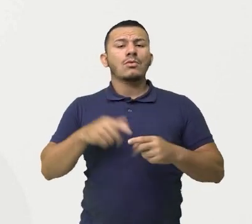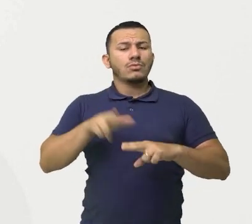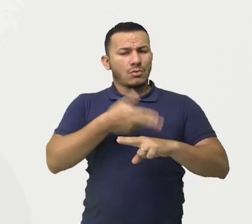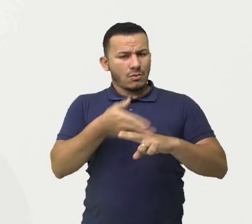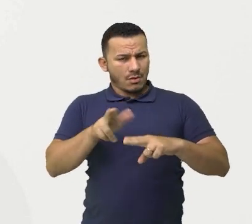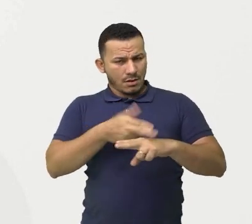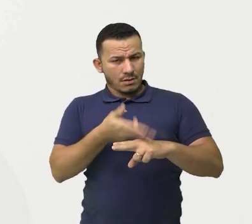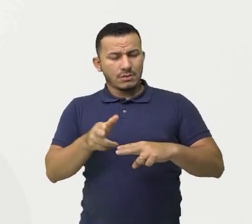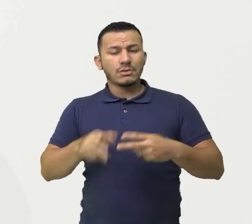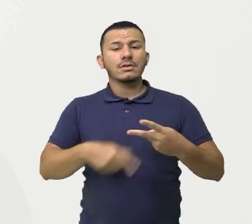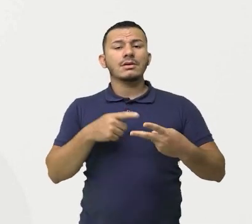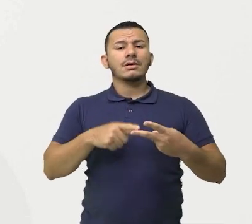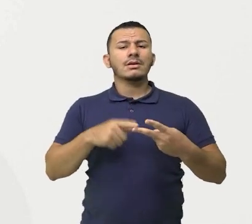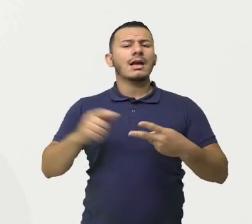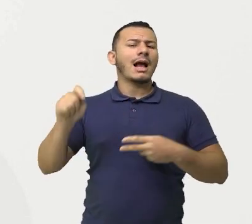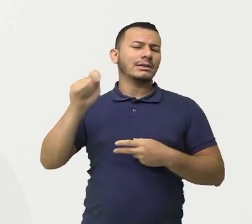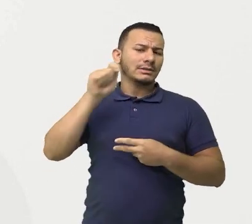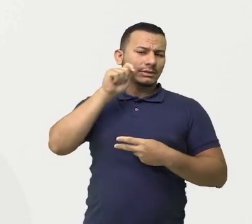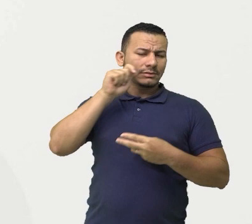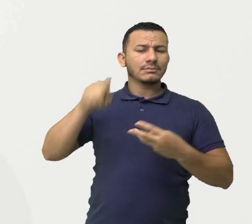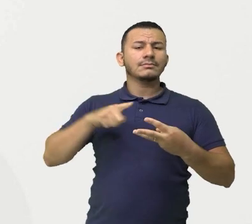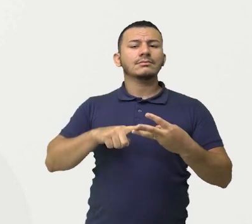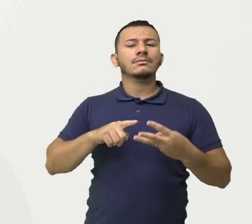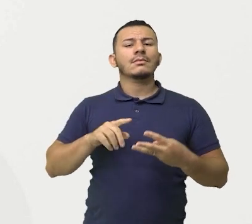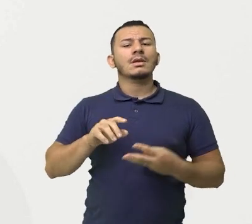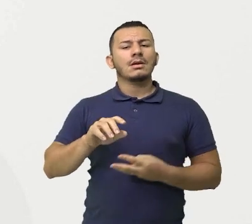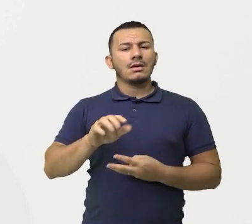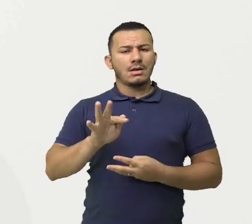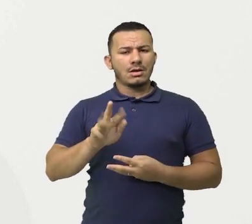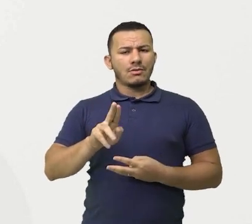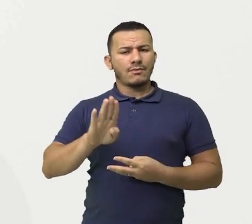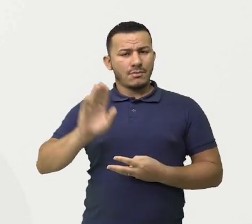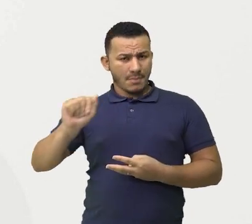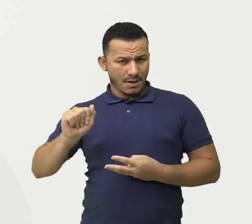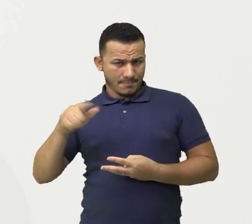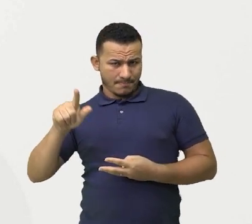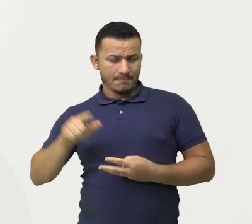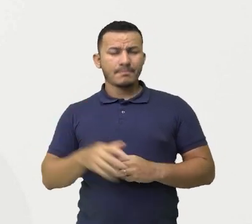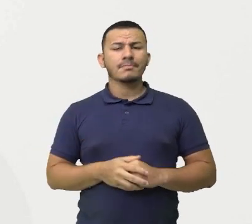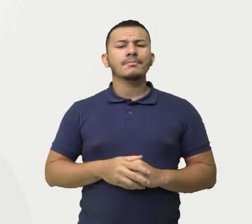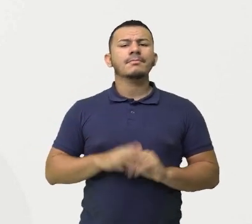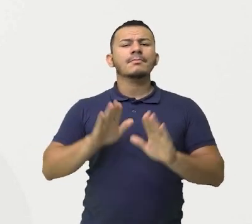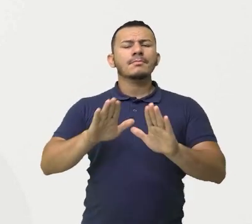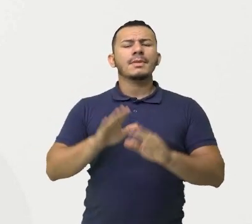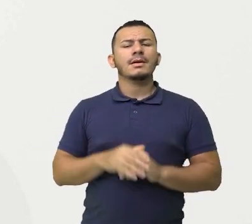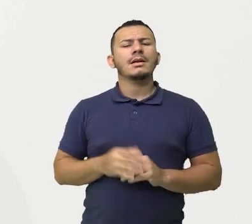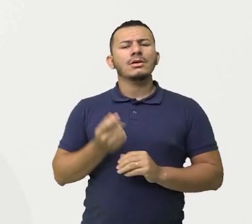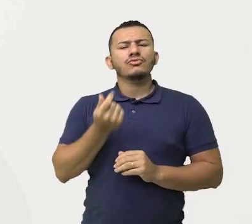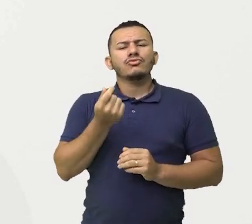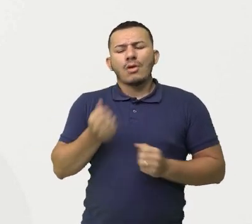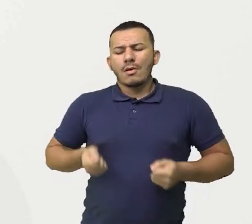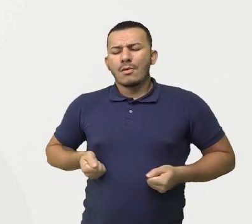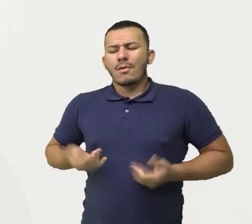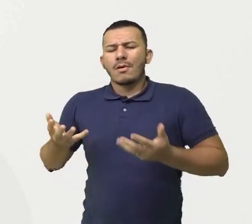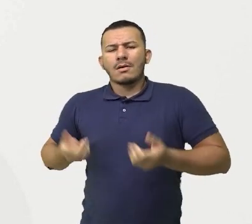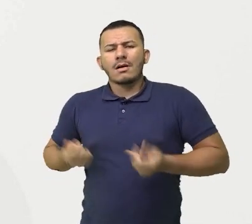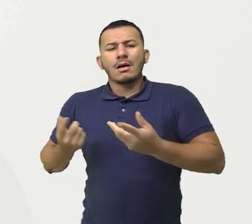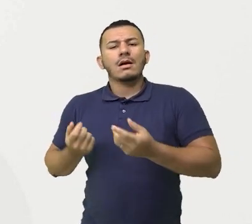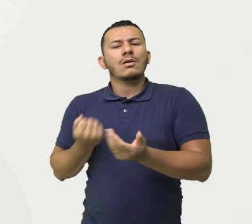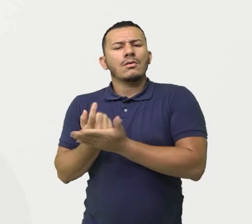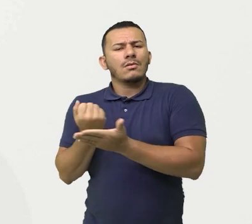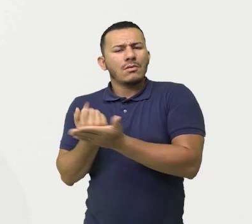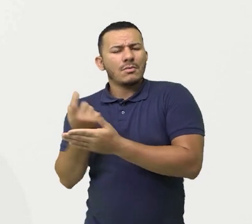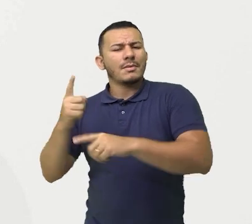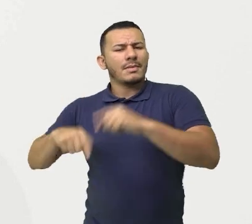chocolate, cenoura e fubá. Legal? Quanto ele gasta para fabricar cada bolo? Bom,